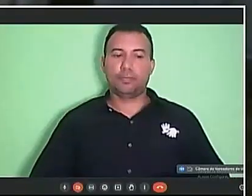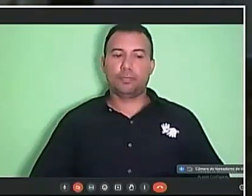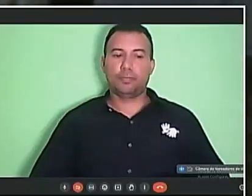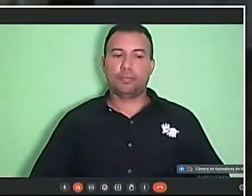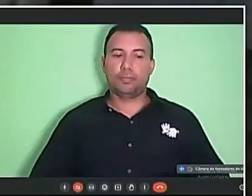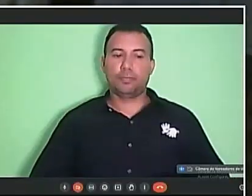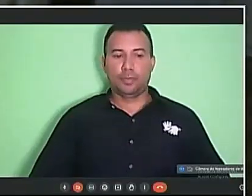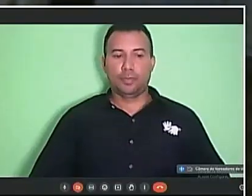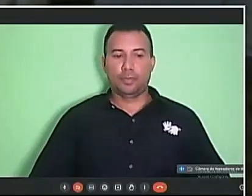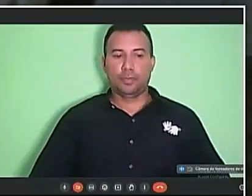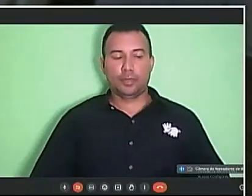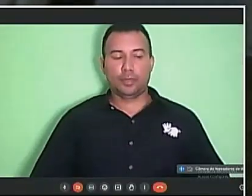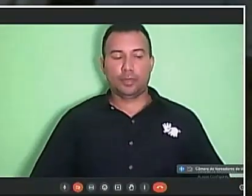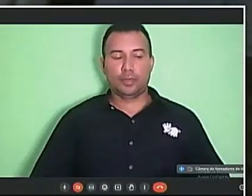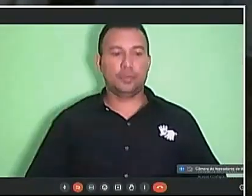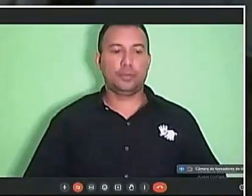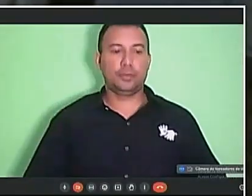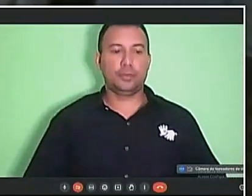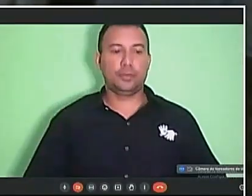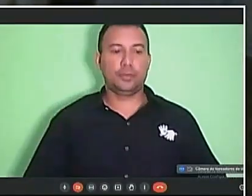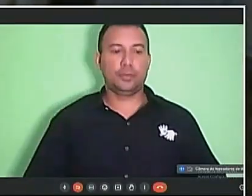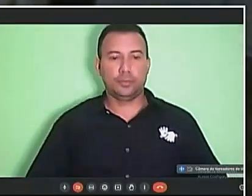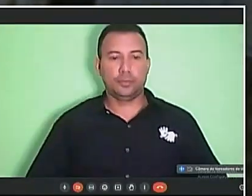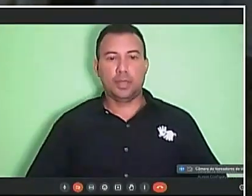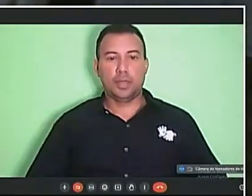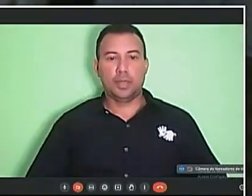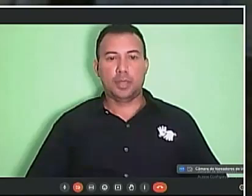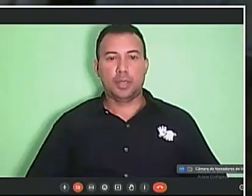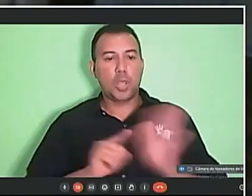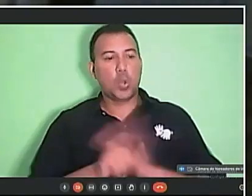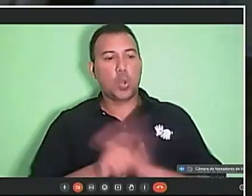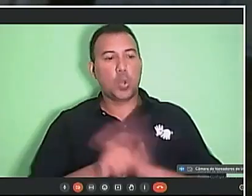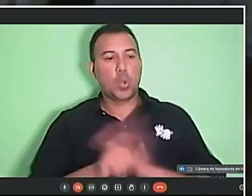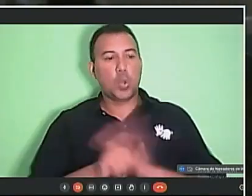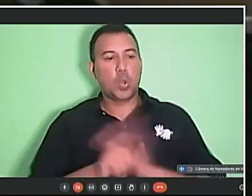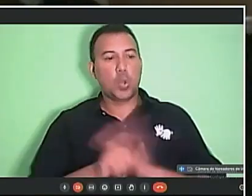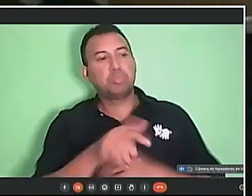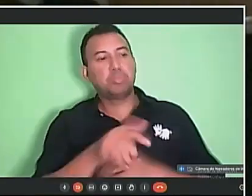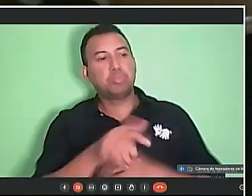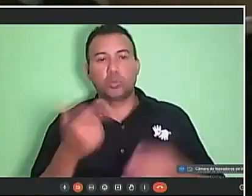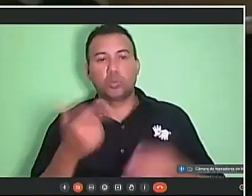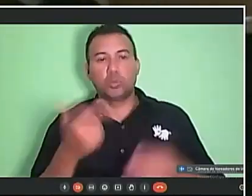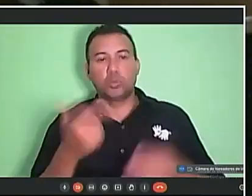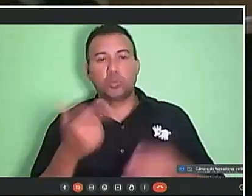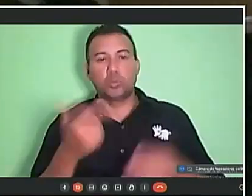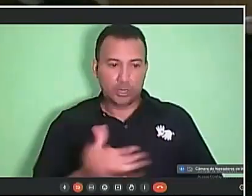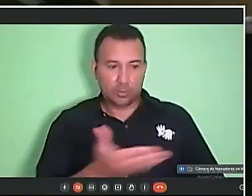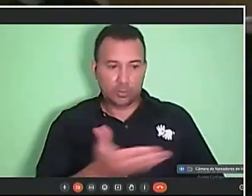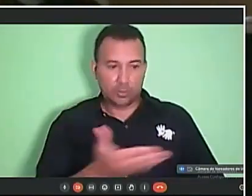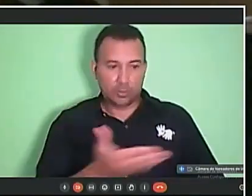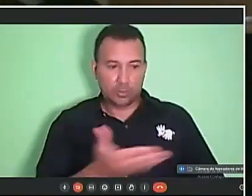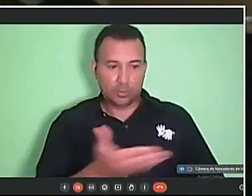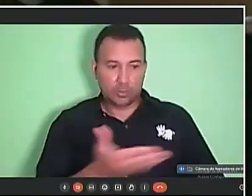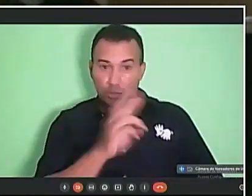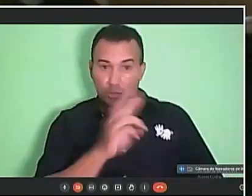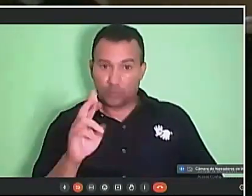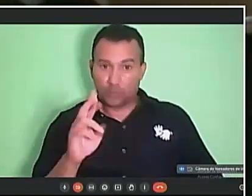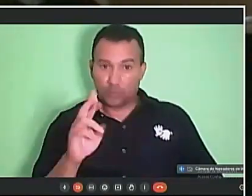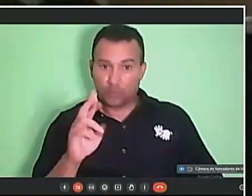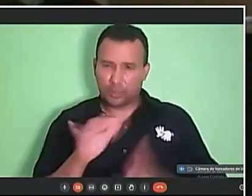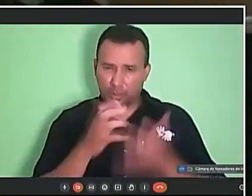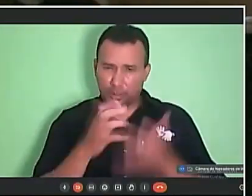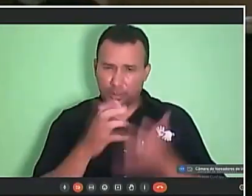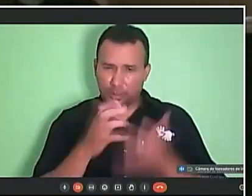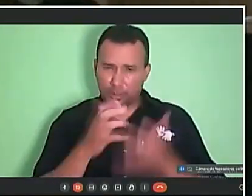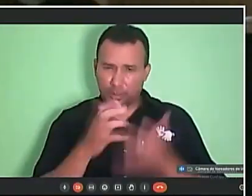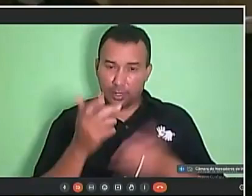Essa pergunta não tem direcionamento, então peço a alguma das autoridades que se sentir mais direcionada